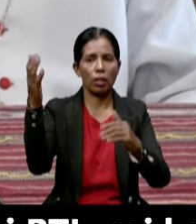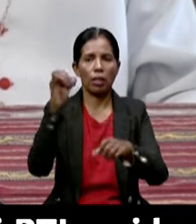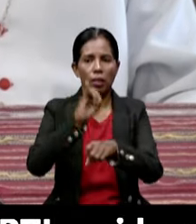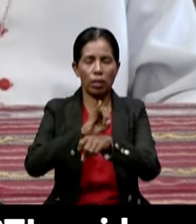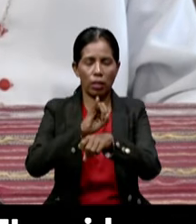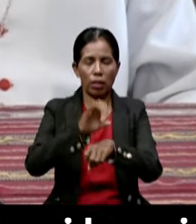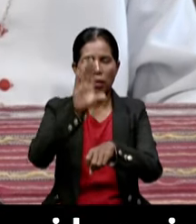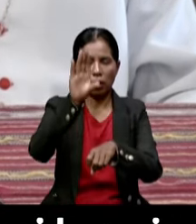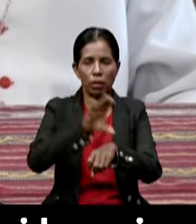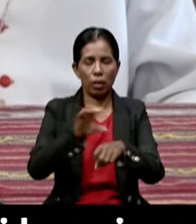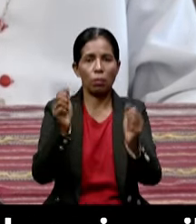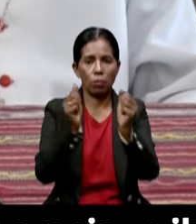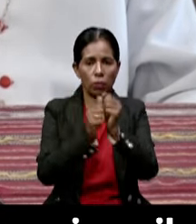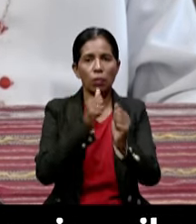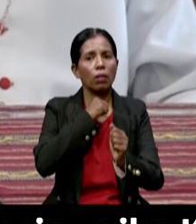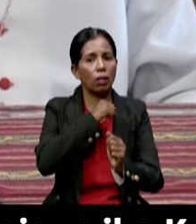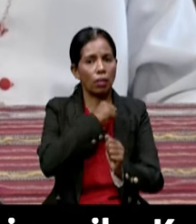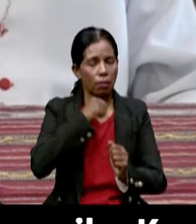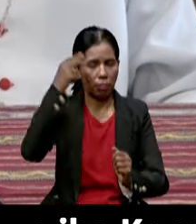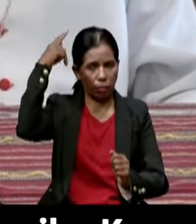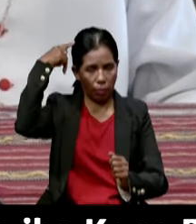dizemos, com Amo Papa.